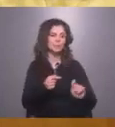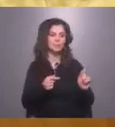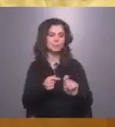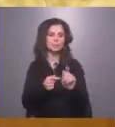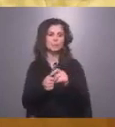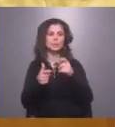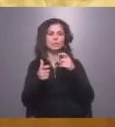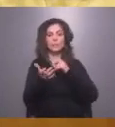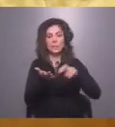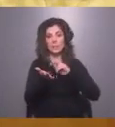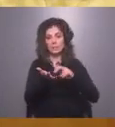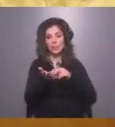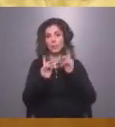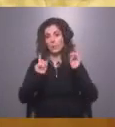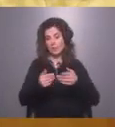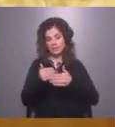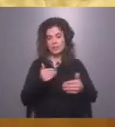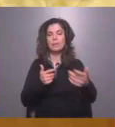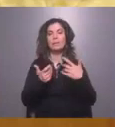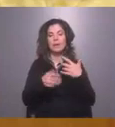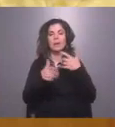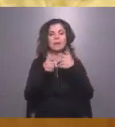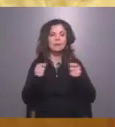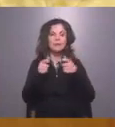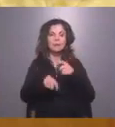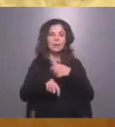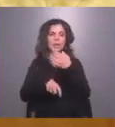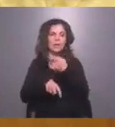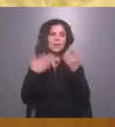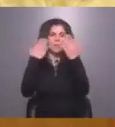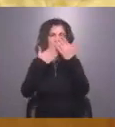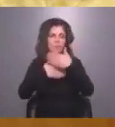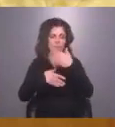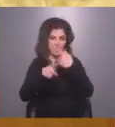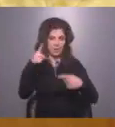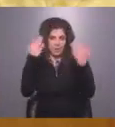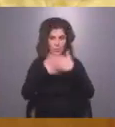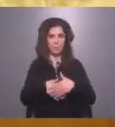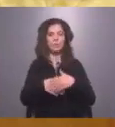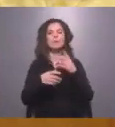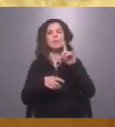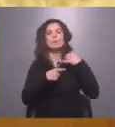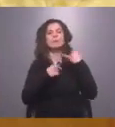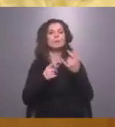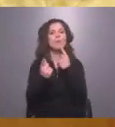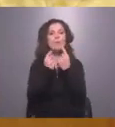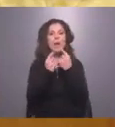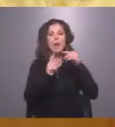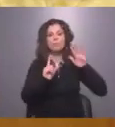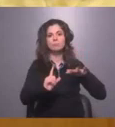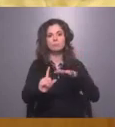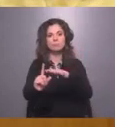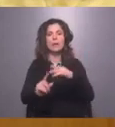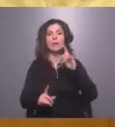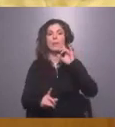com o Rosário às 21h30 na Capelinha das Aparições, seguido da Procissão das Velas. No